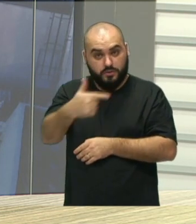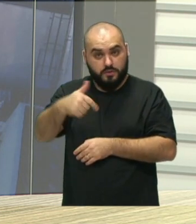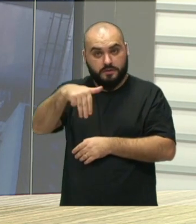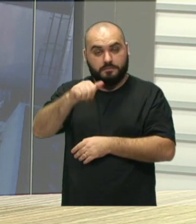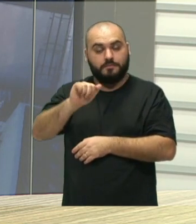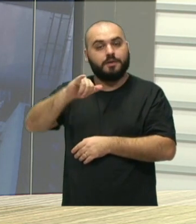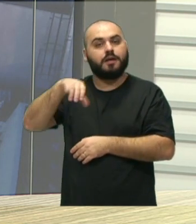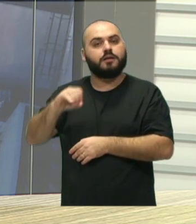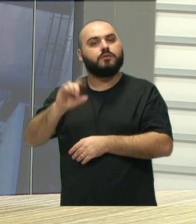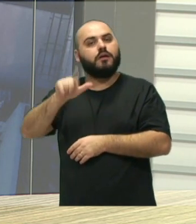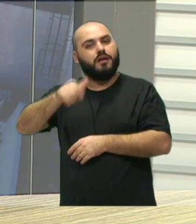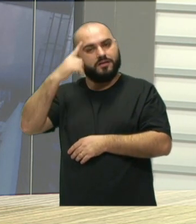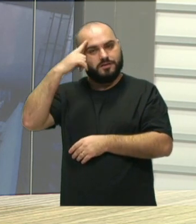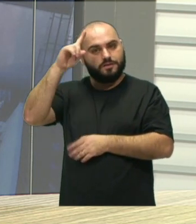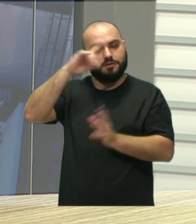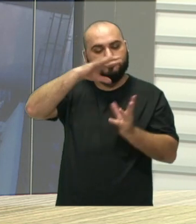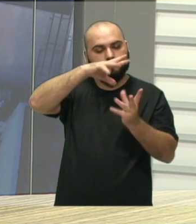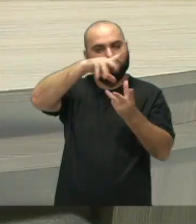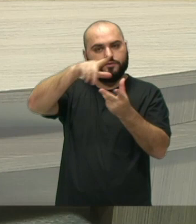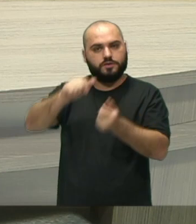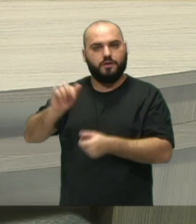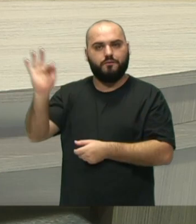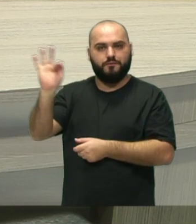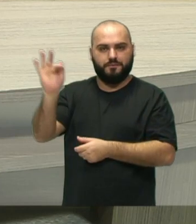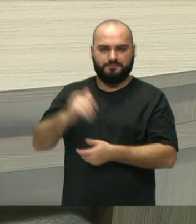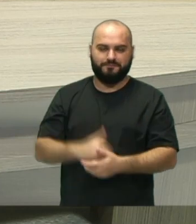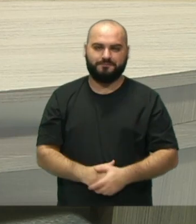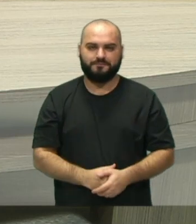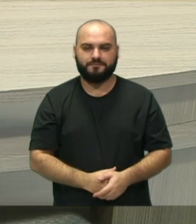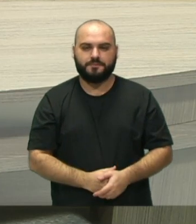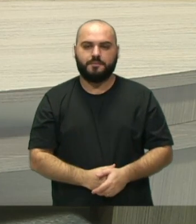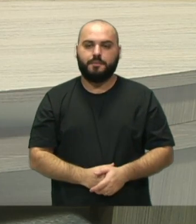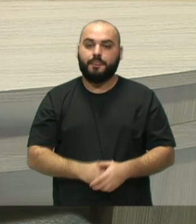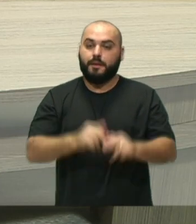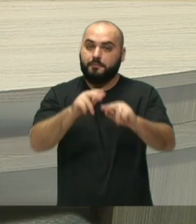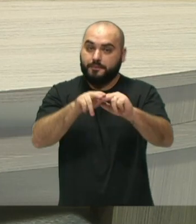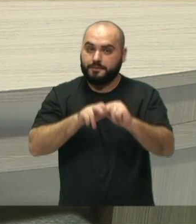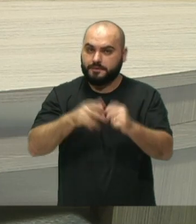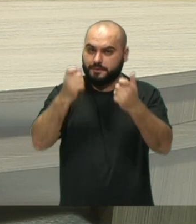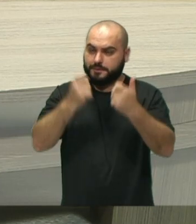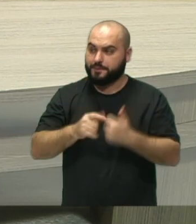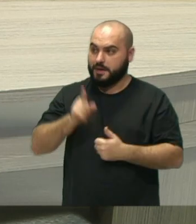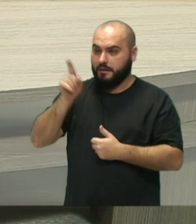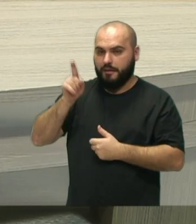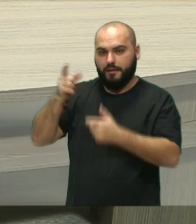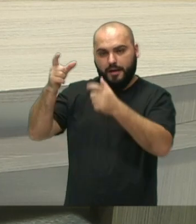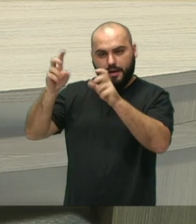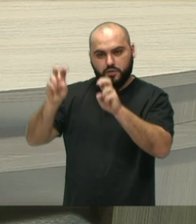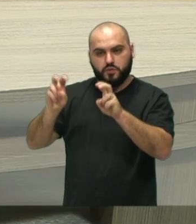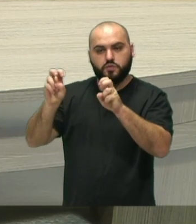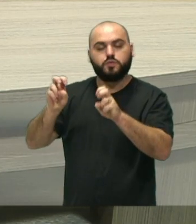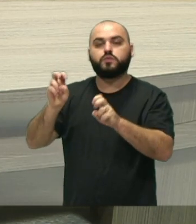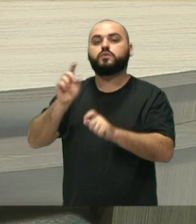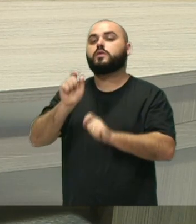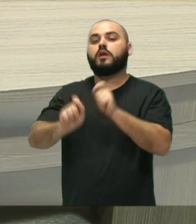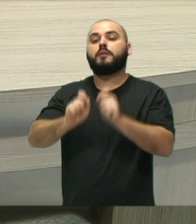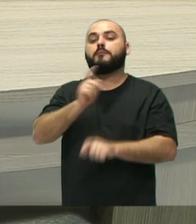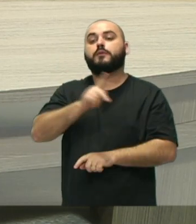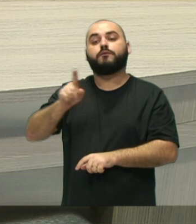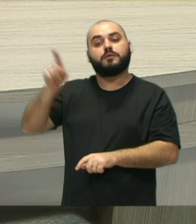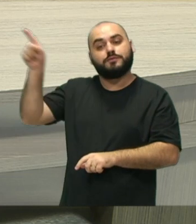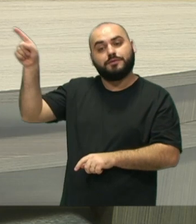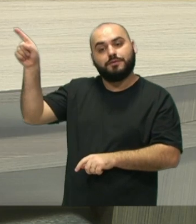Dia Mundial da Fibromialgia. E para falar sobre isso, está conosco hoje a professora Ana Lígia